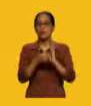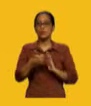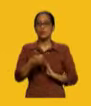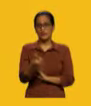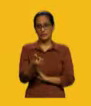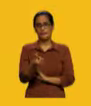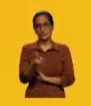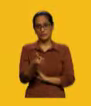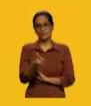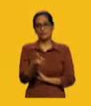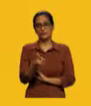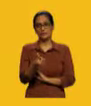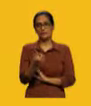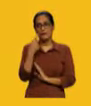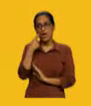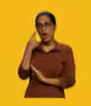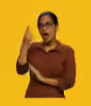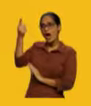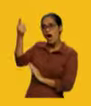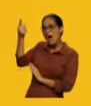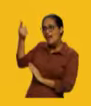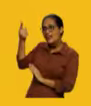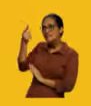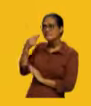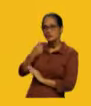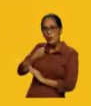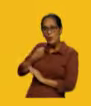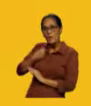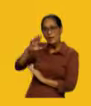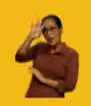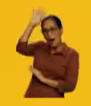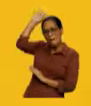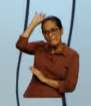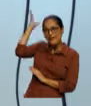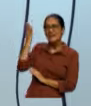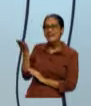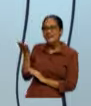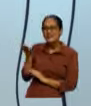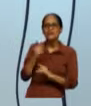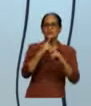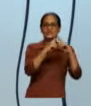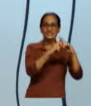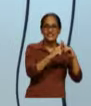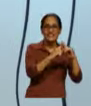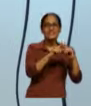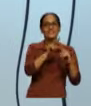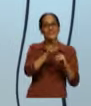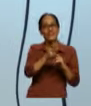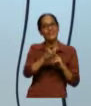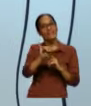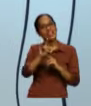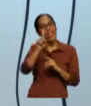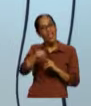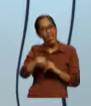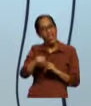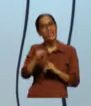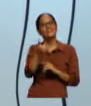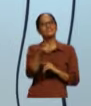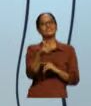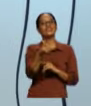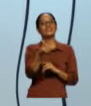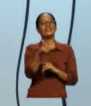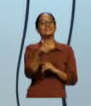XVI. Aqui, ó, número de romano, ó, o X, o V e o I. Então,